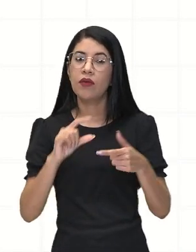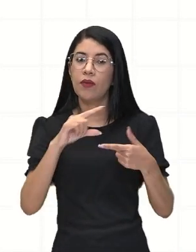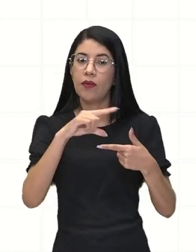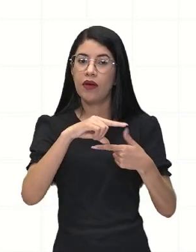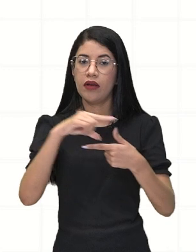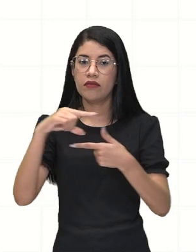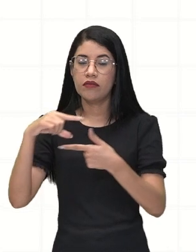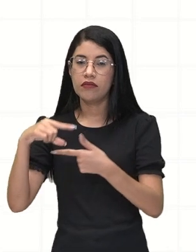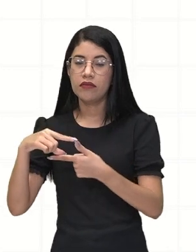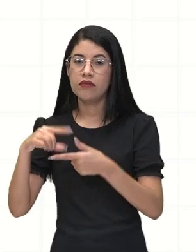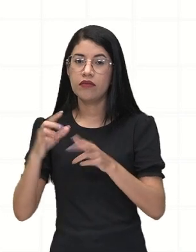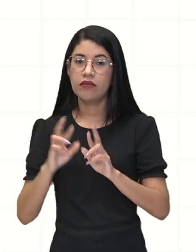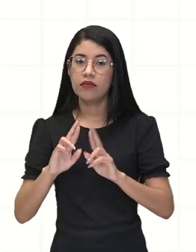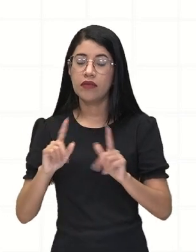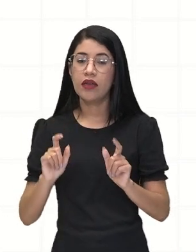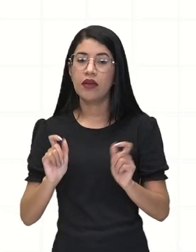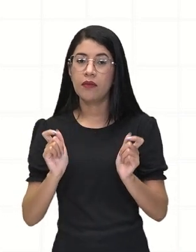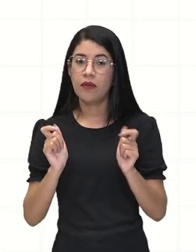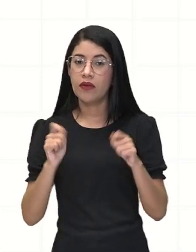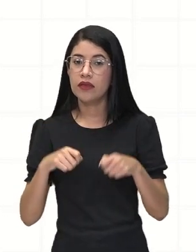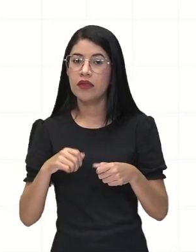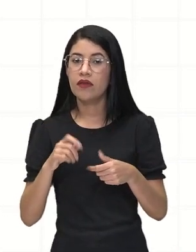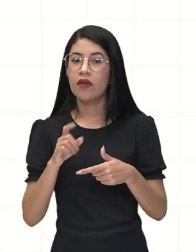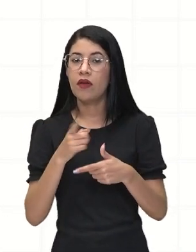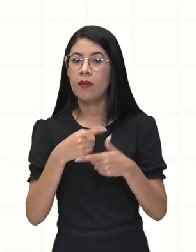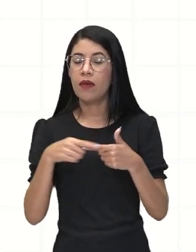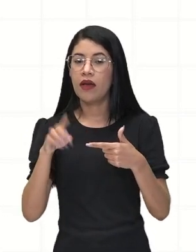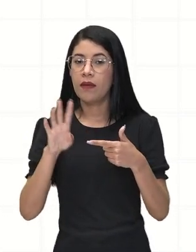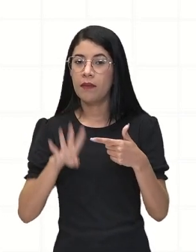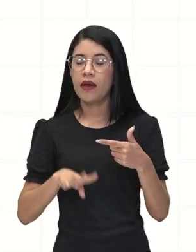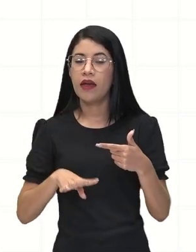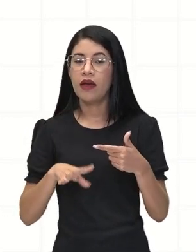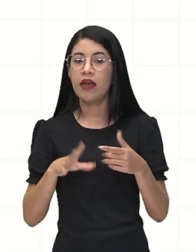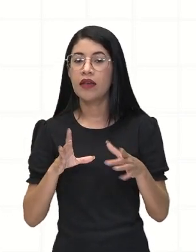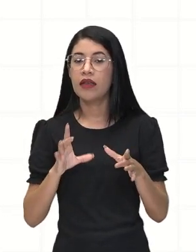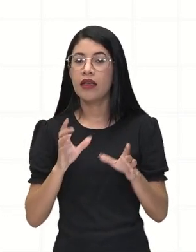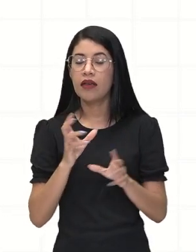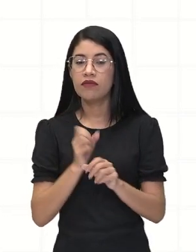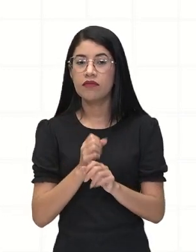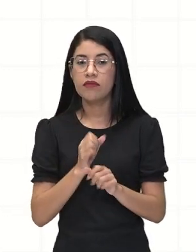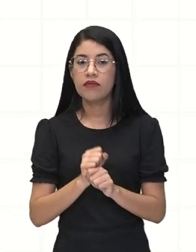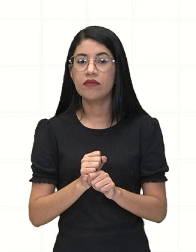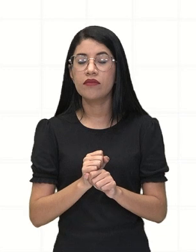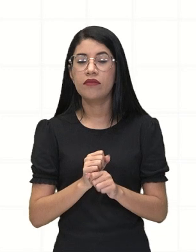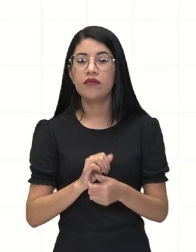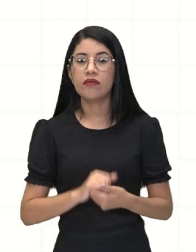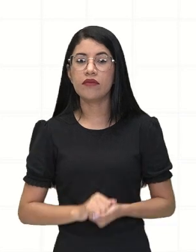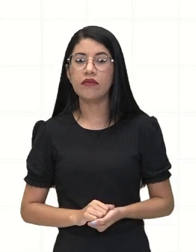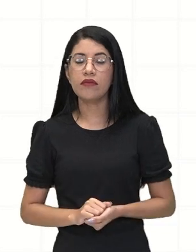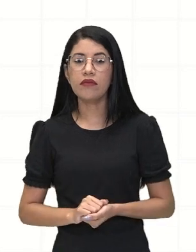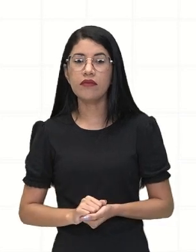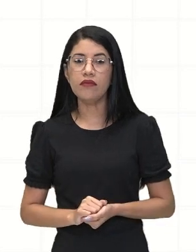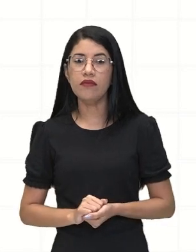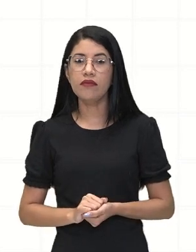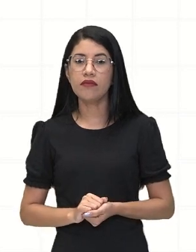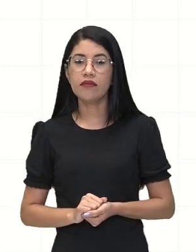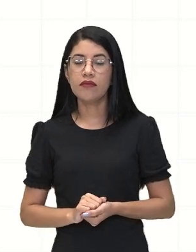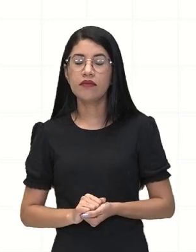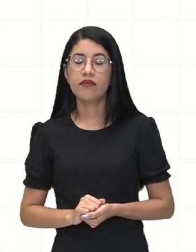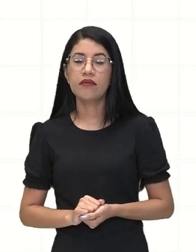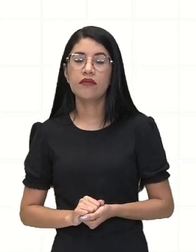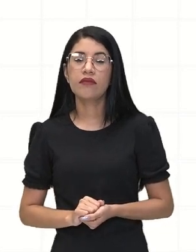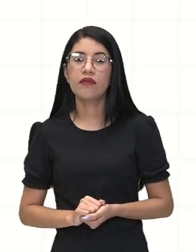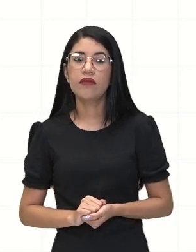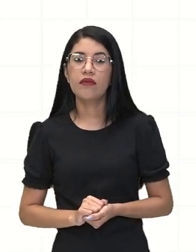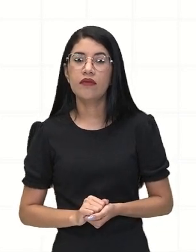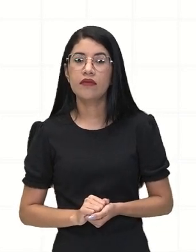quadrados em um produto da soma de dois números. Ó. Eu consigo escrever a